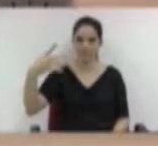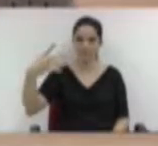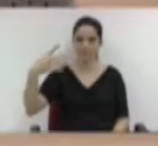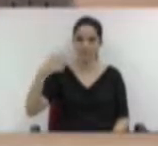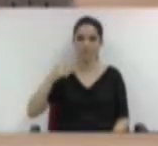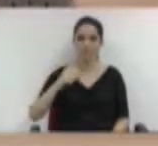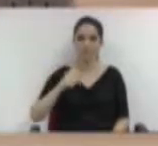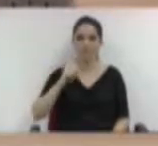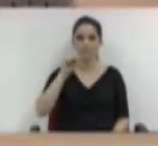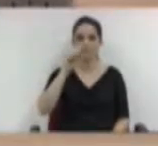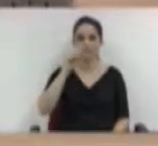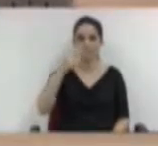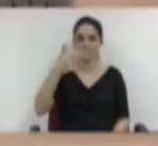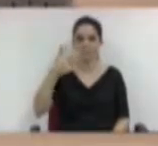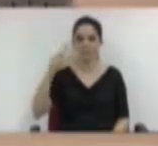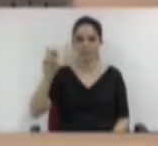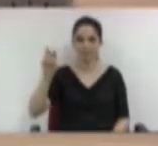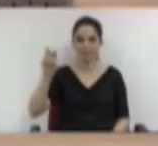824,